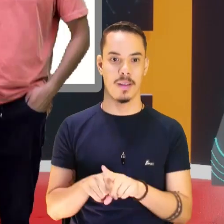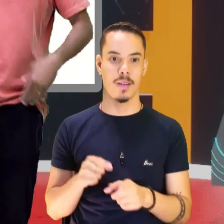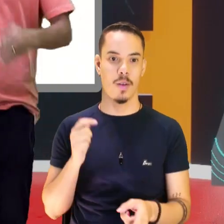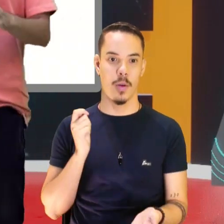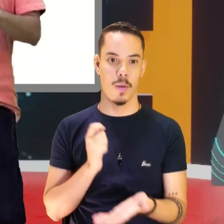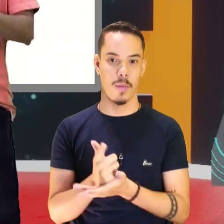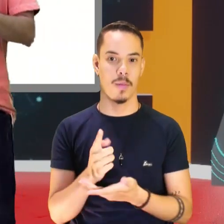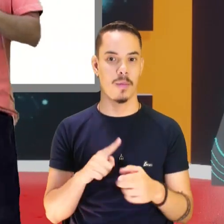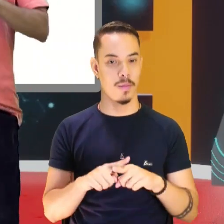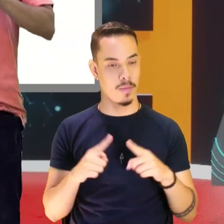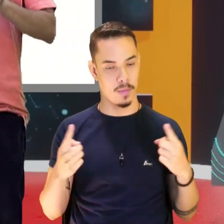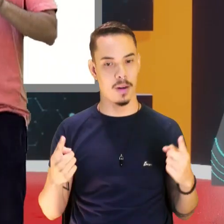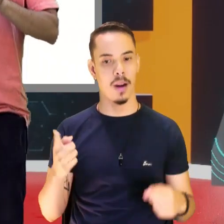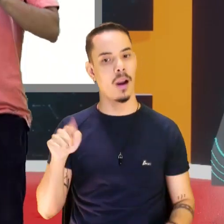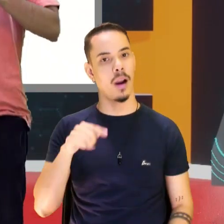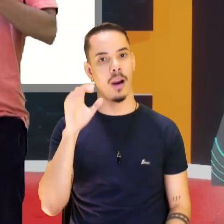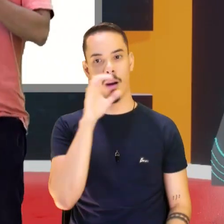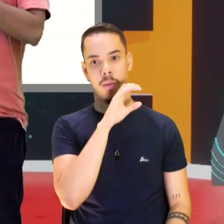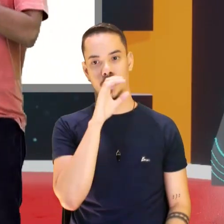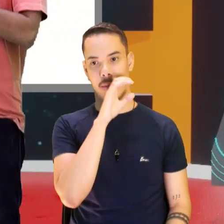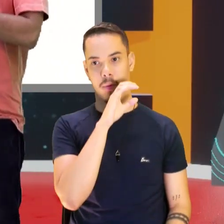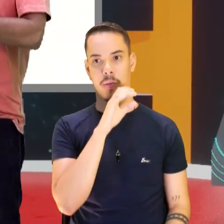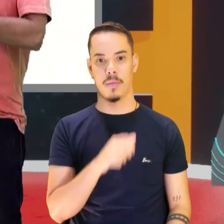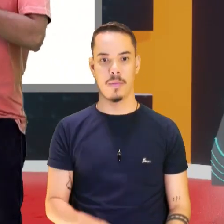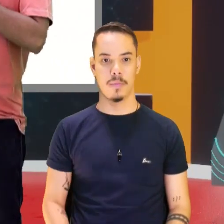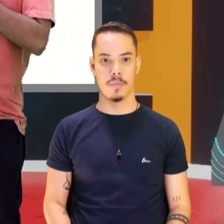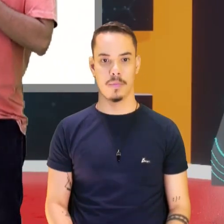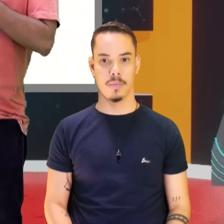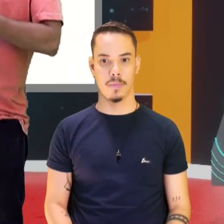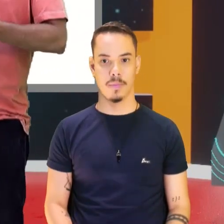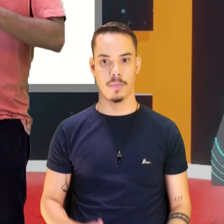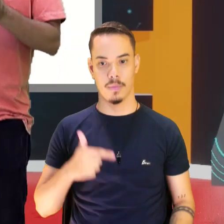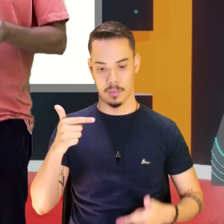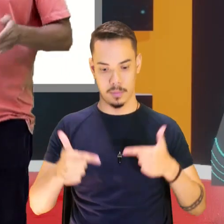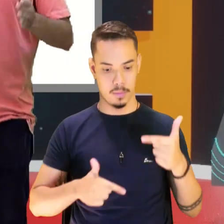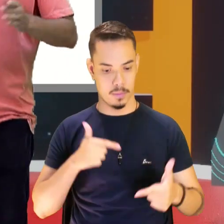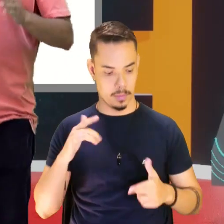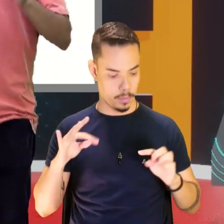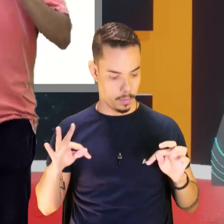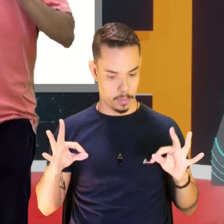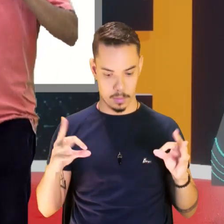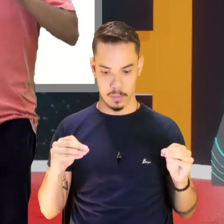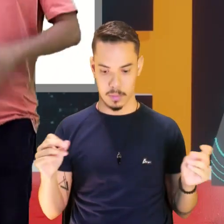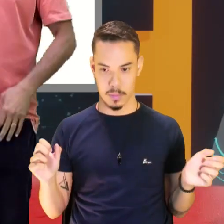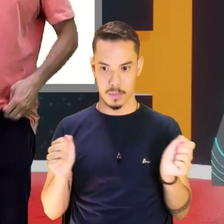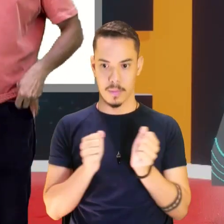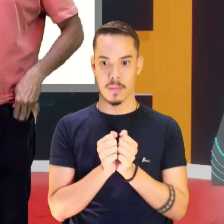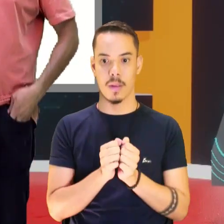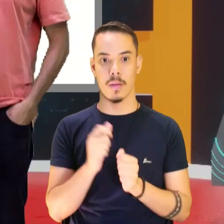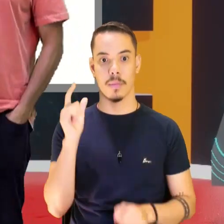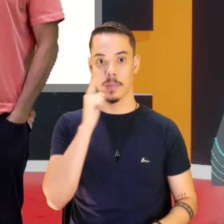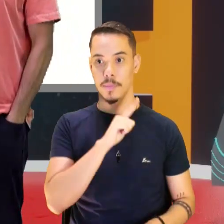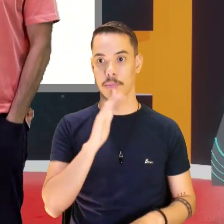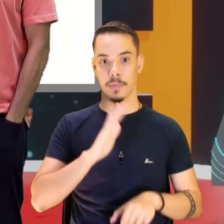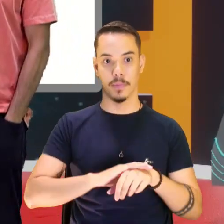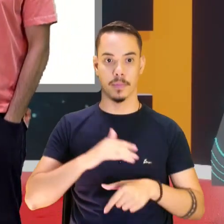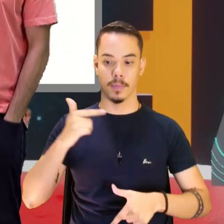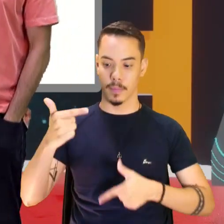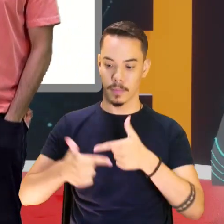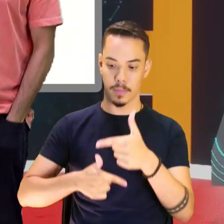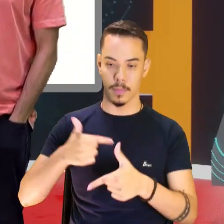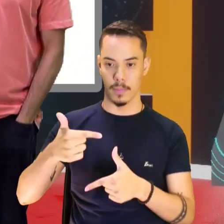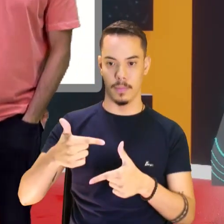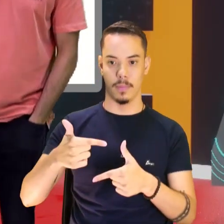rápido. Bom, aí, trabalhando na mesma proporção, todo mundo direitinho, bonitinho e tal, o trabalho vai render mais. Vai ser mais